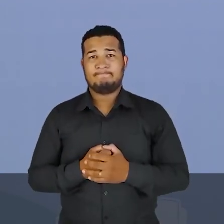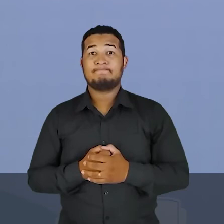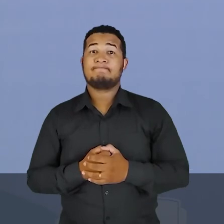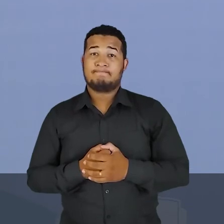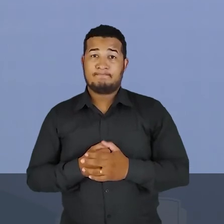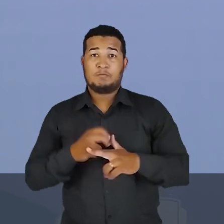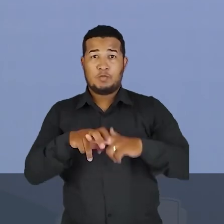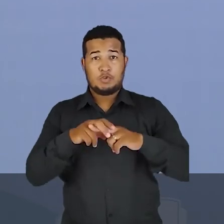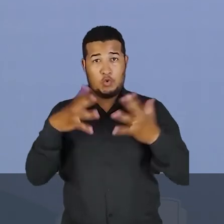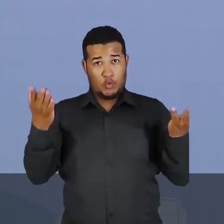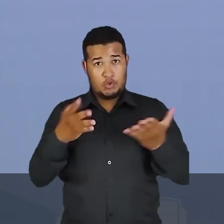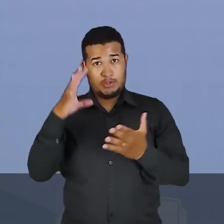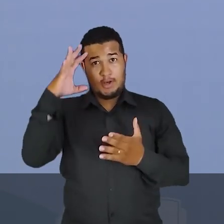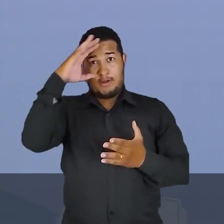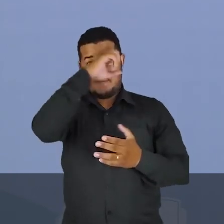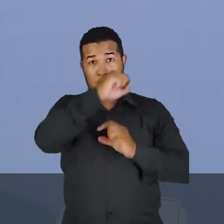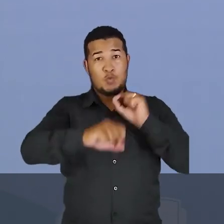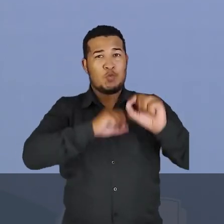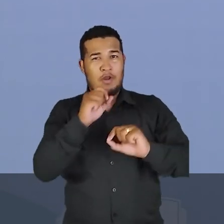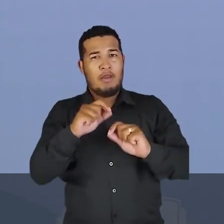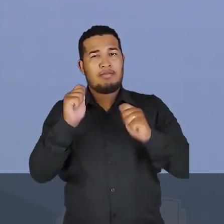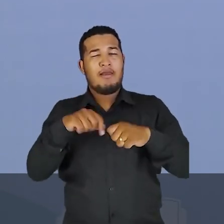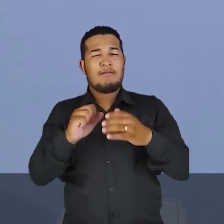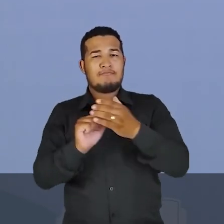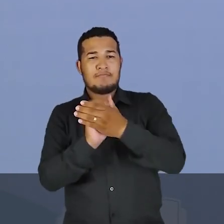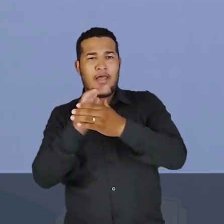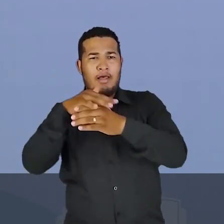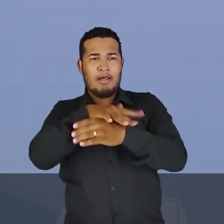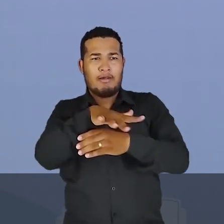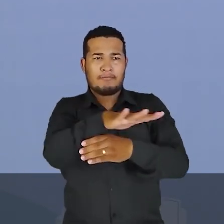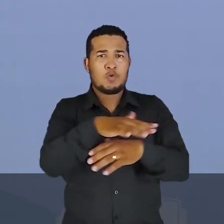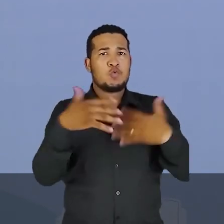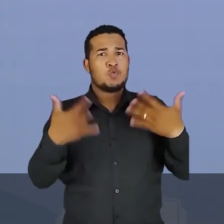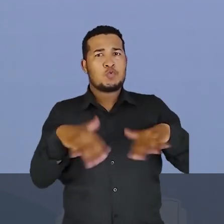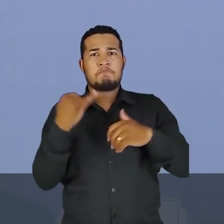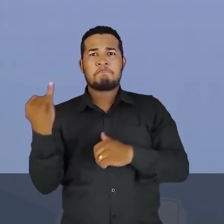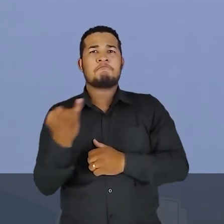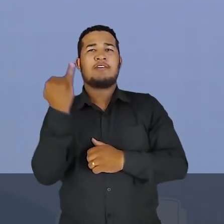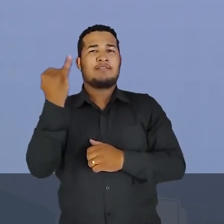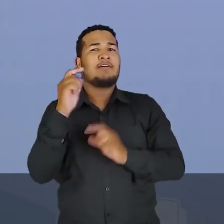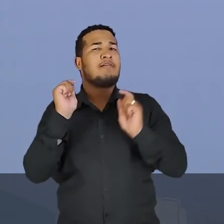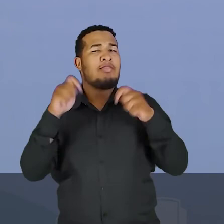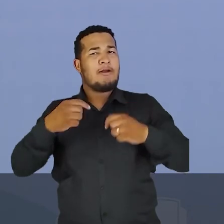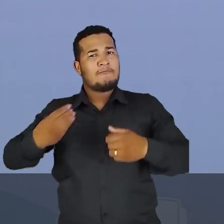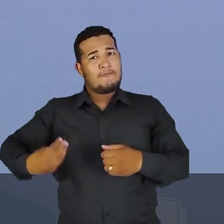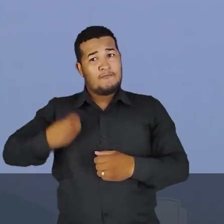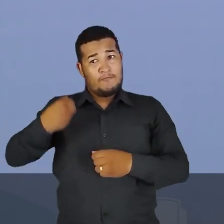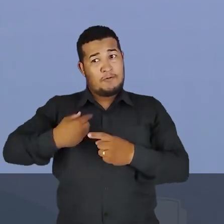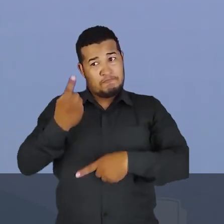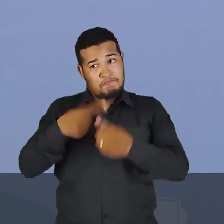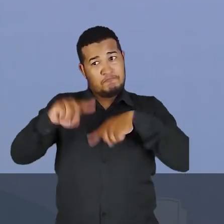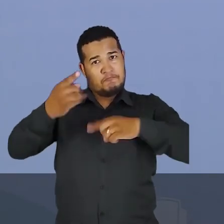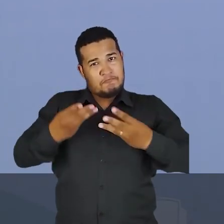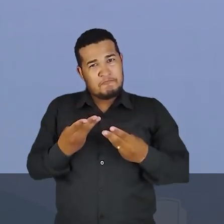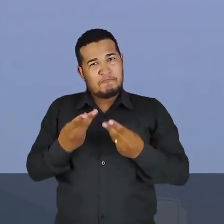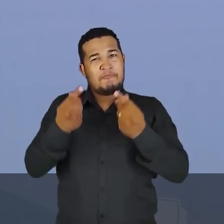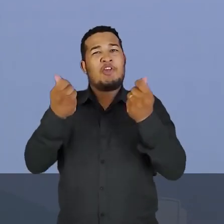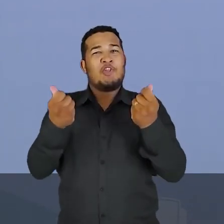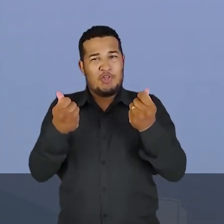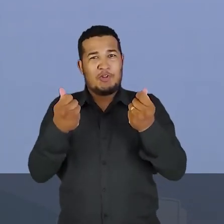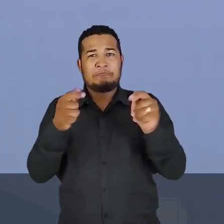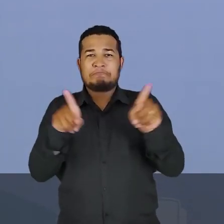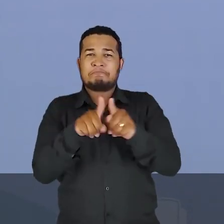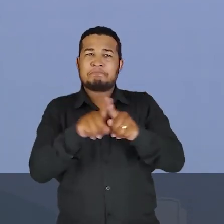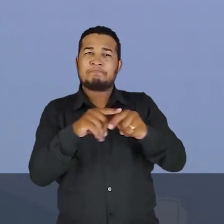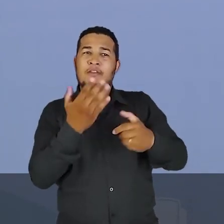Então, nós aprendemos aqui que a recuperação de nascente é muito importante para melhorar a nossa qualidade de vida, a obtenção